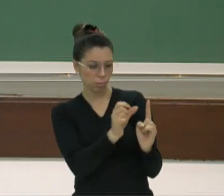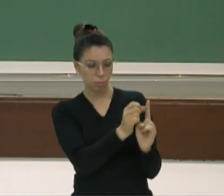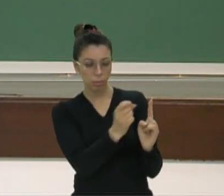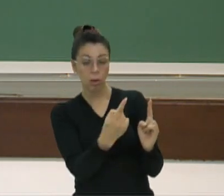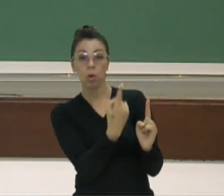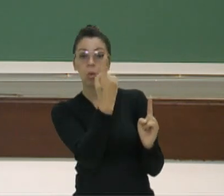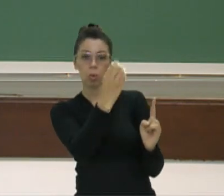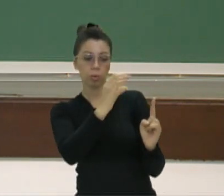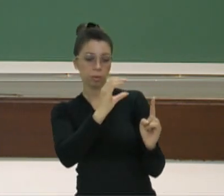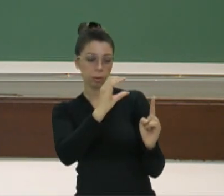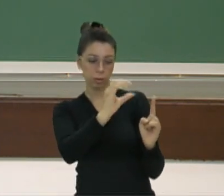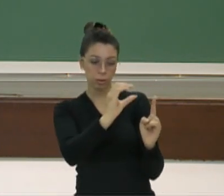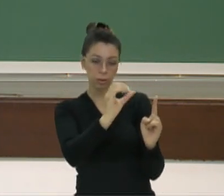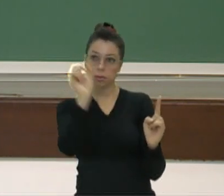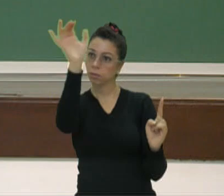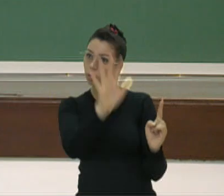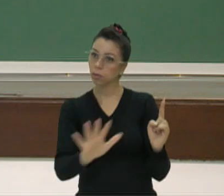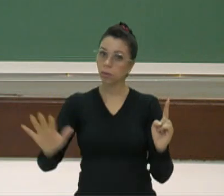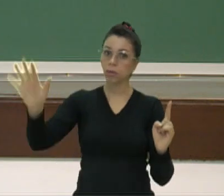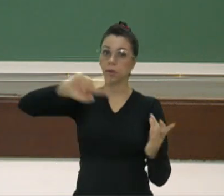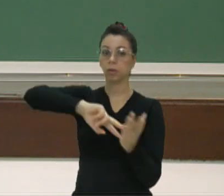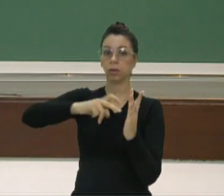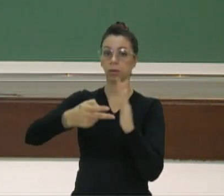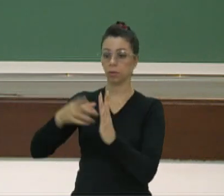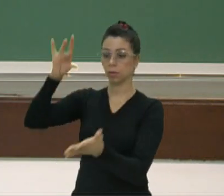cada centímetro desse mapa tem